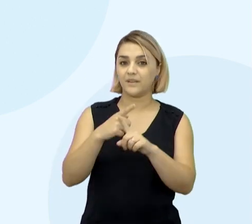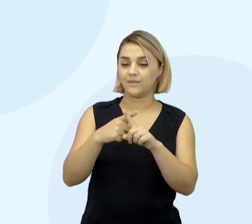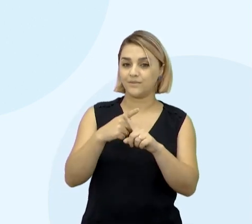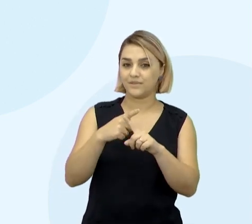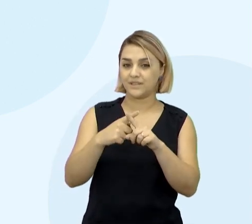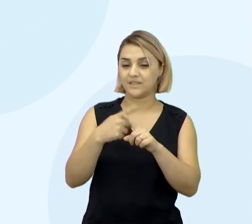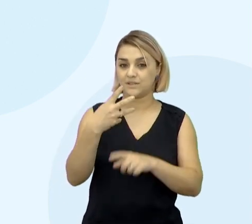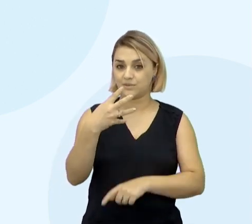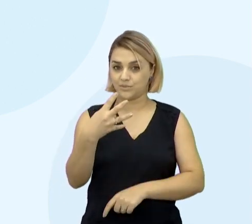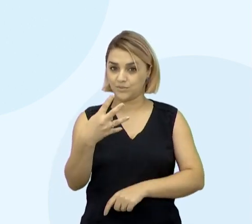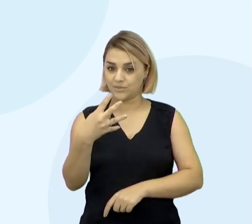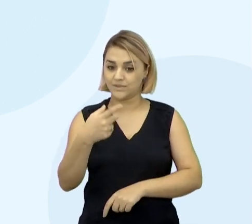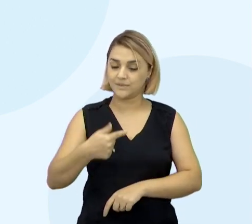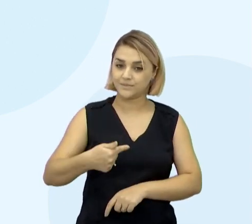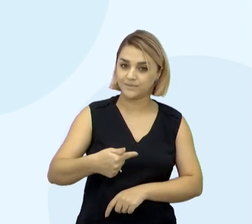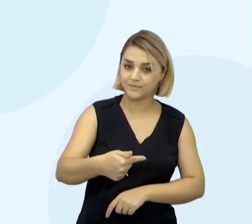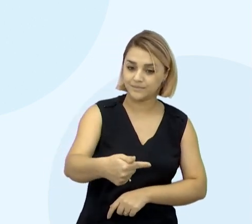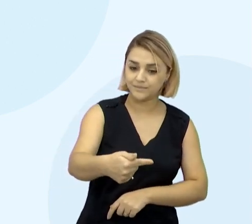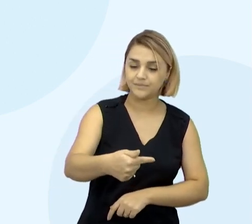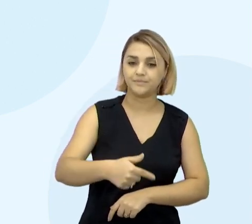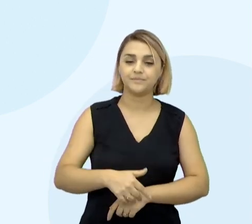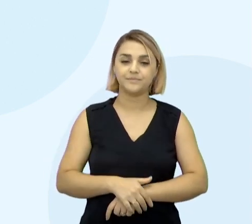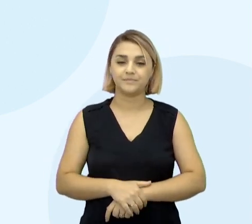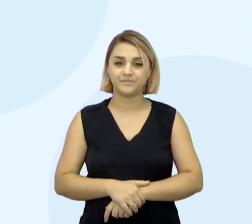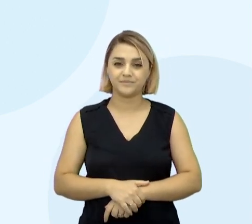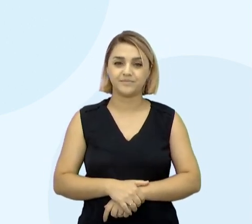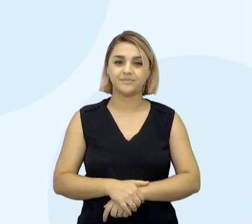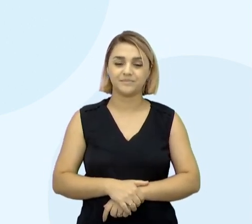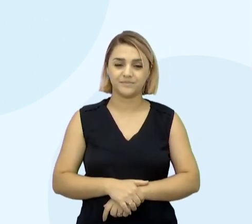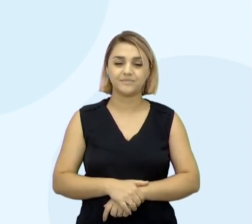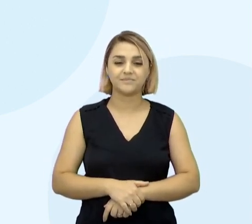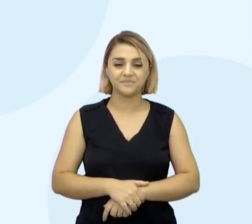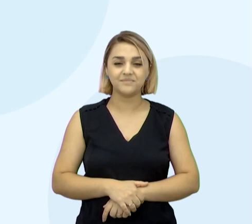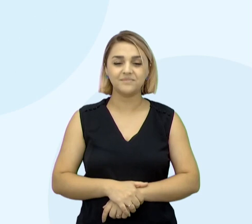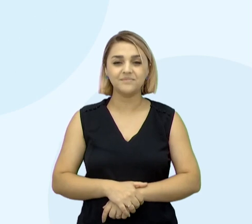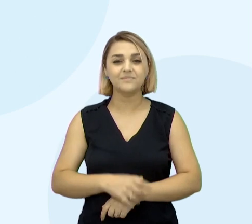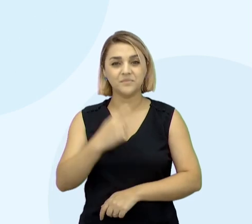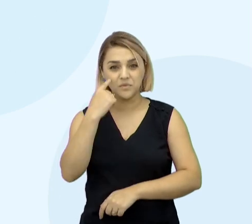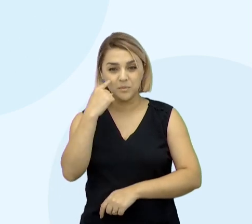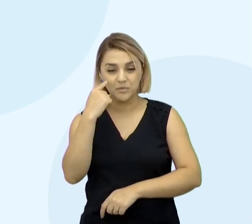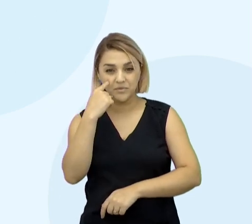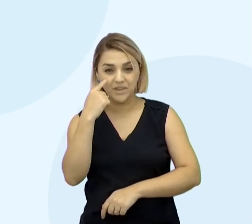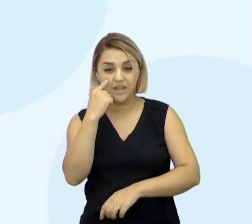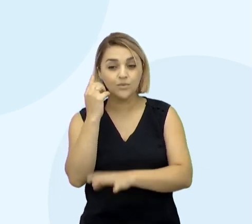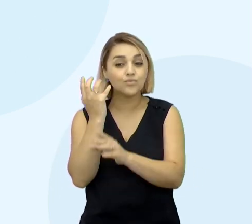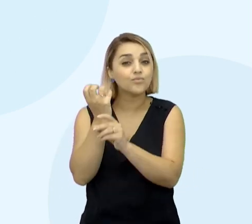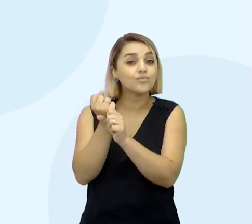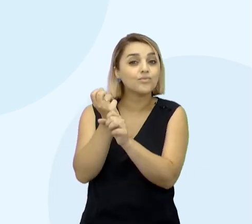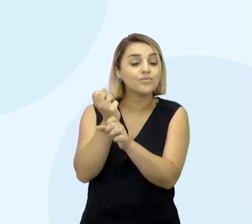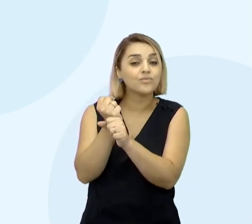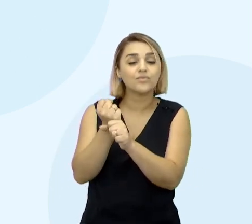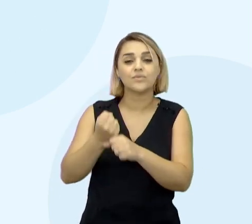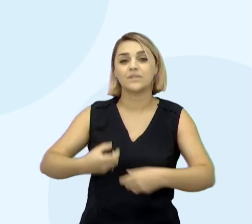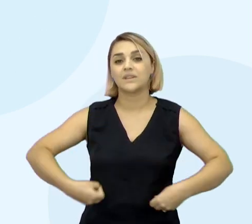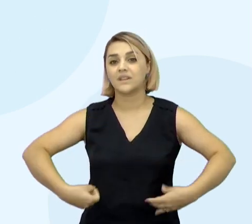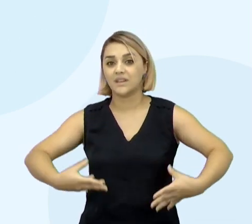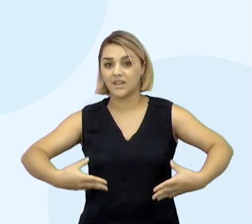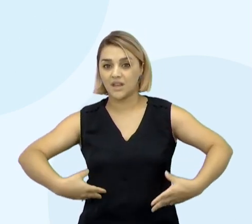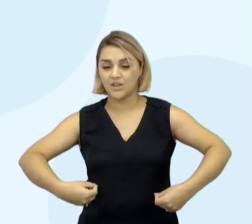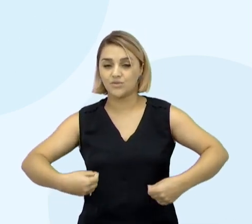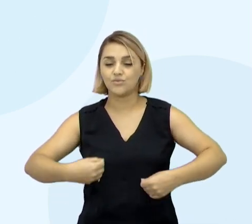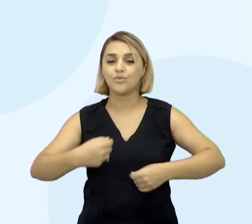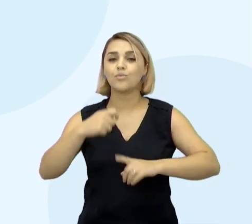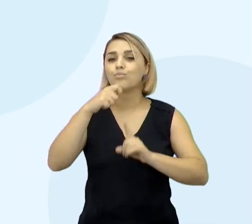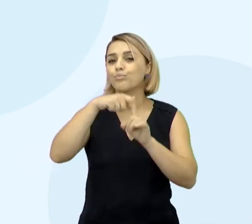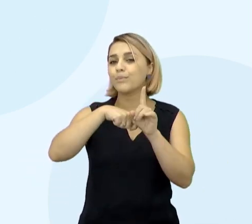vezes 4 semanas. E aí a gente vai saber quanto ele gasta ao